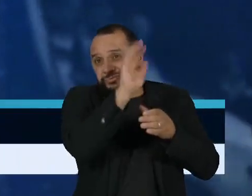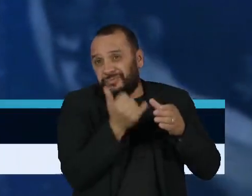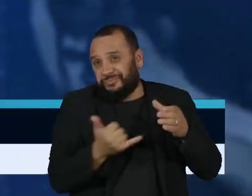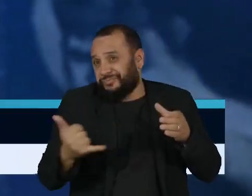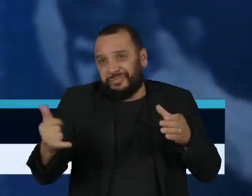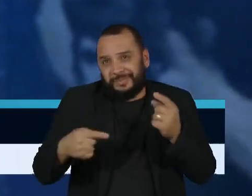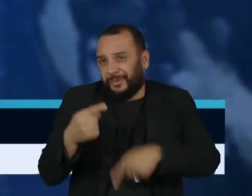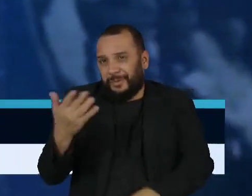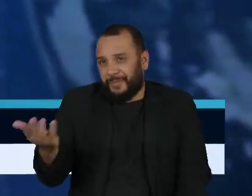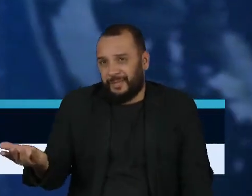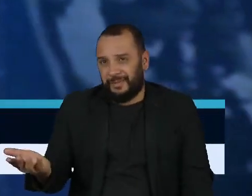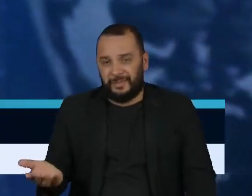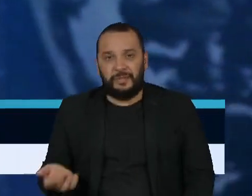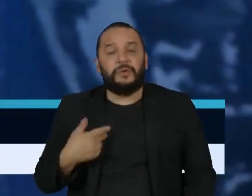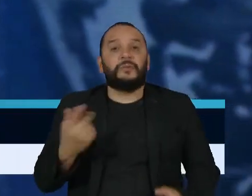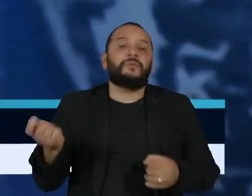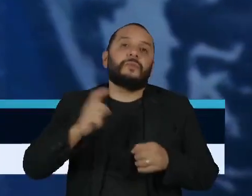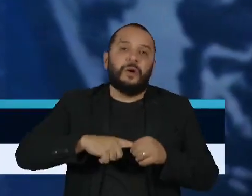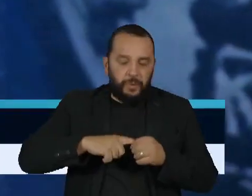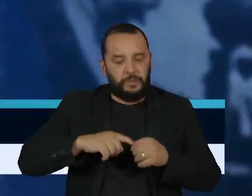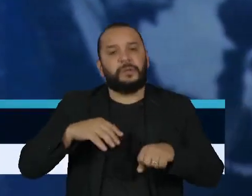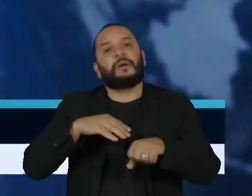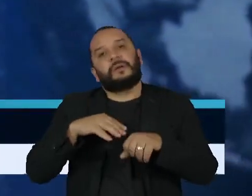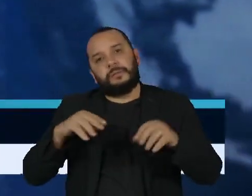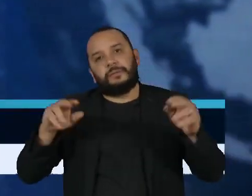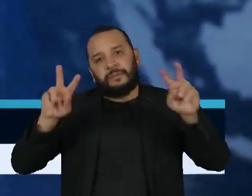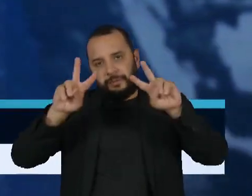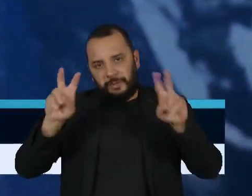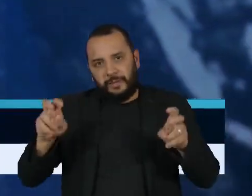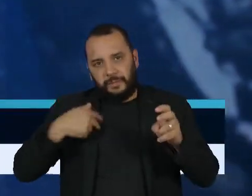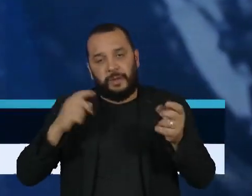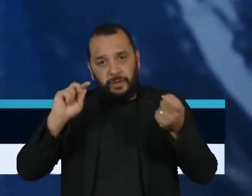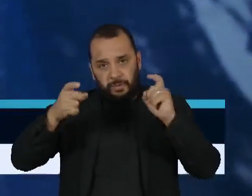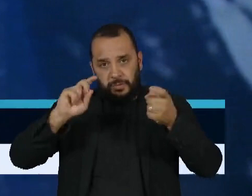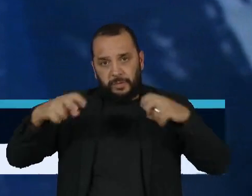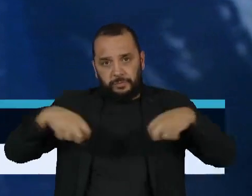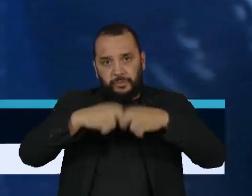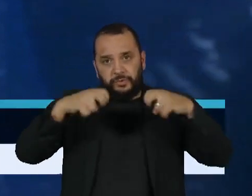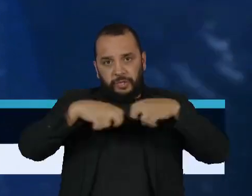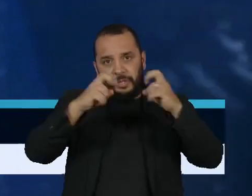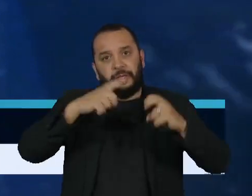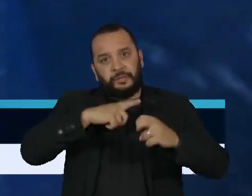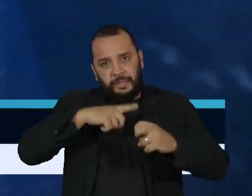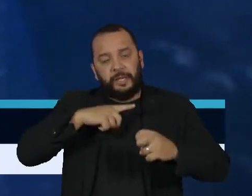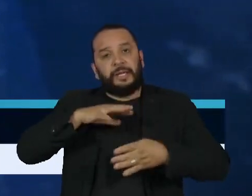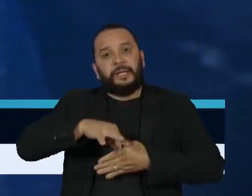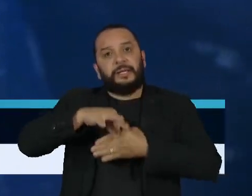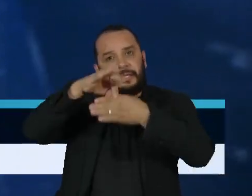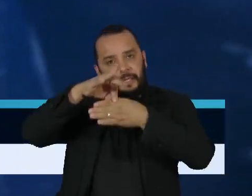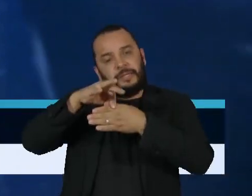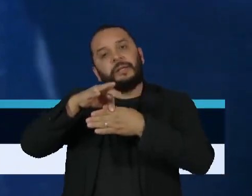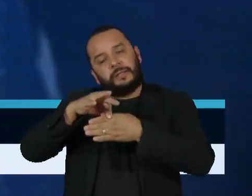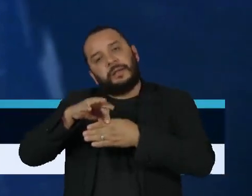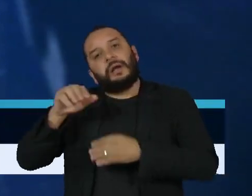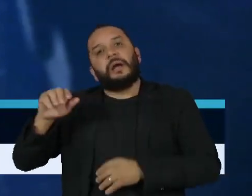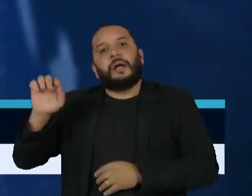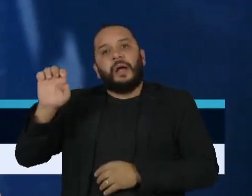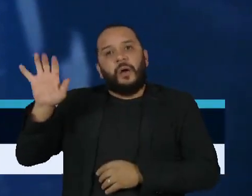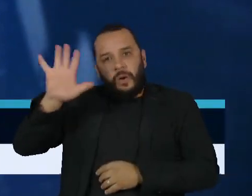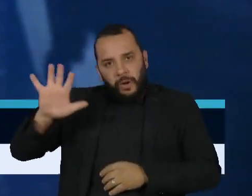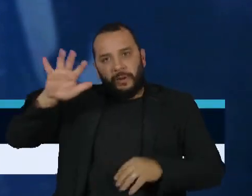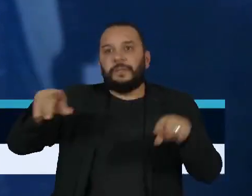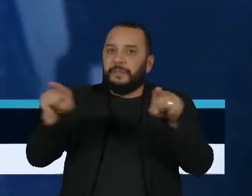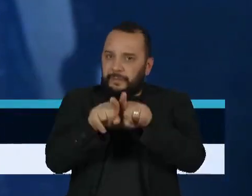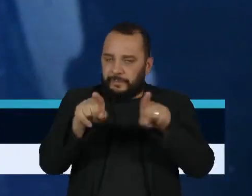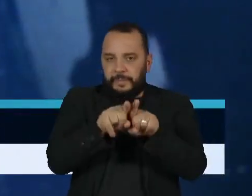E a gente volta a falar sobre a cúpula em Bruxelas que vai reunir chefes de Estado da Europa e da América Latina. Os europeus correm para fazer frente